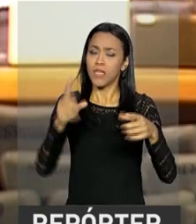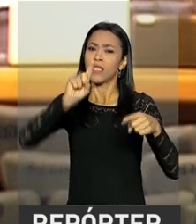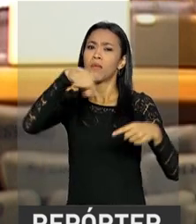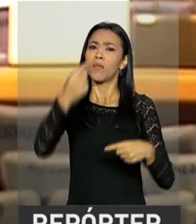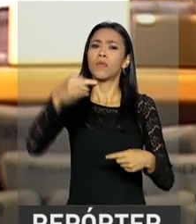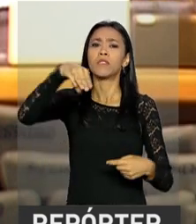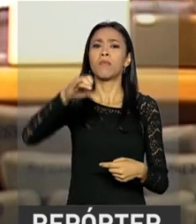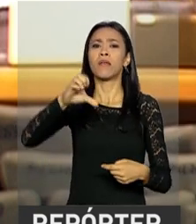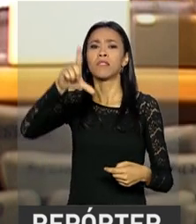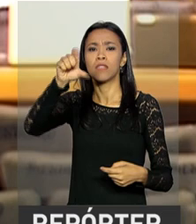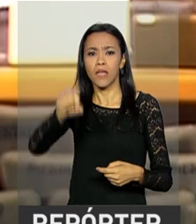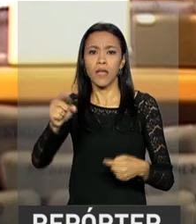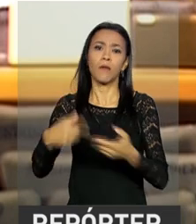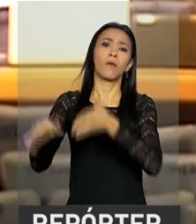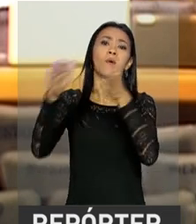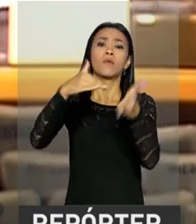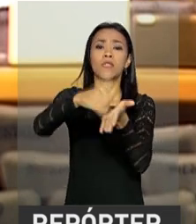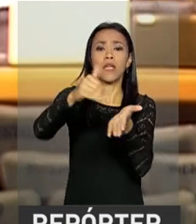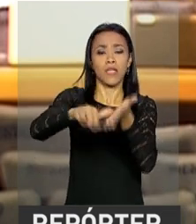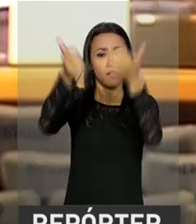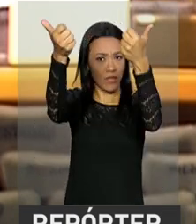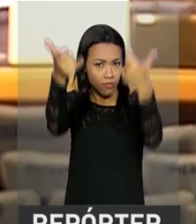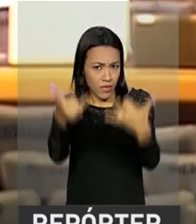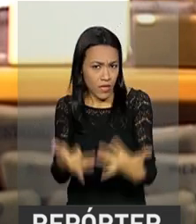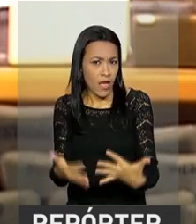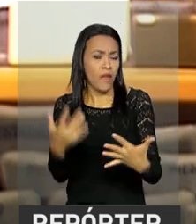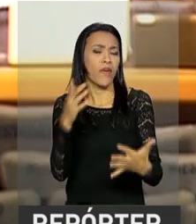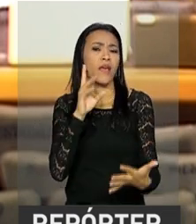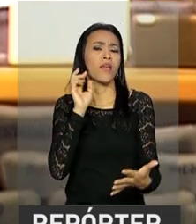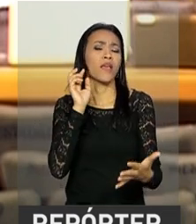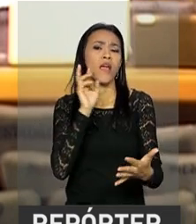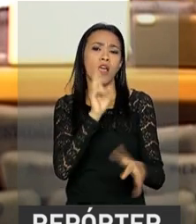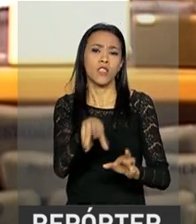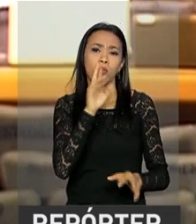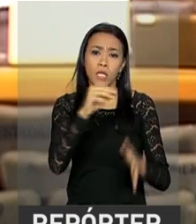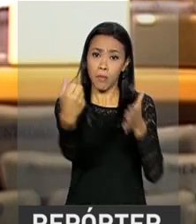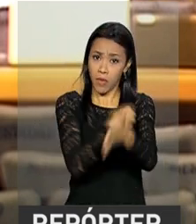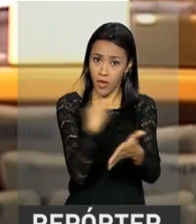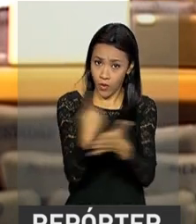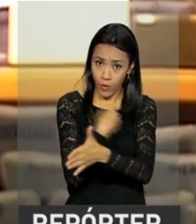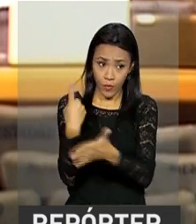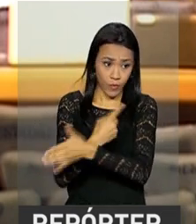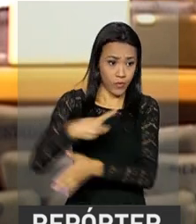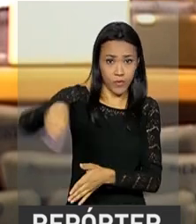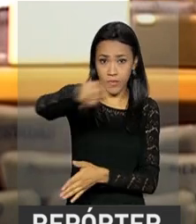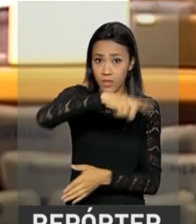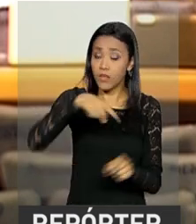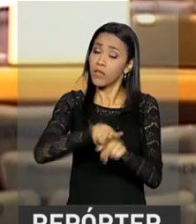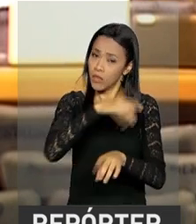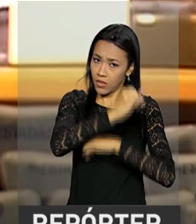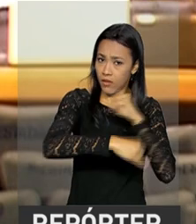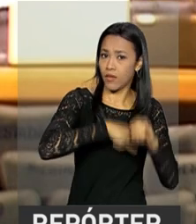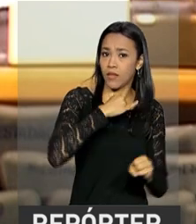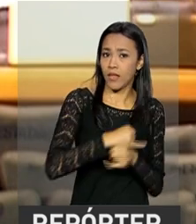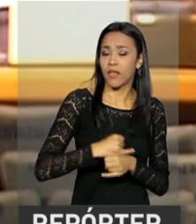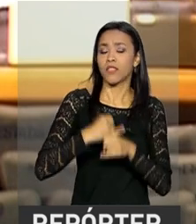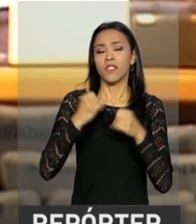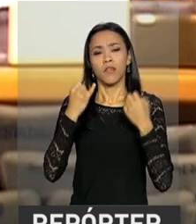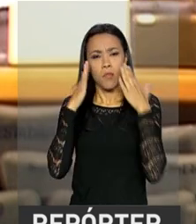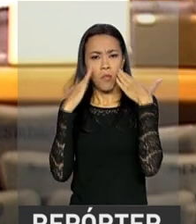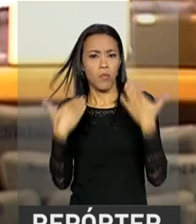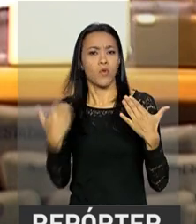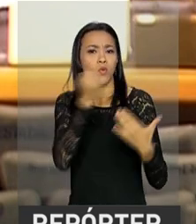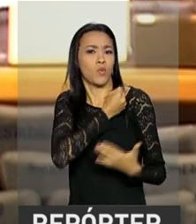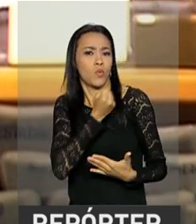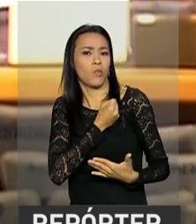Caetano o secretário da Previdência falar ele vai responder a pergunta da plateia e também de internautas e expor números e